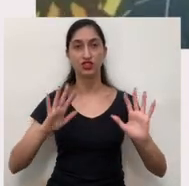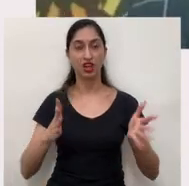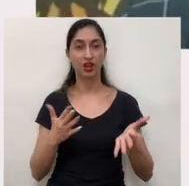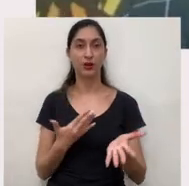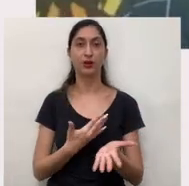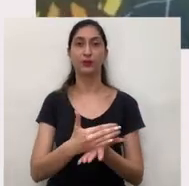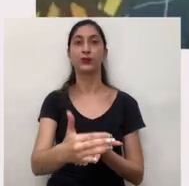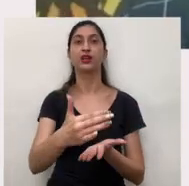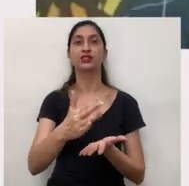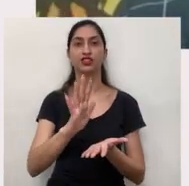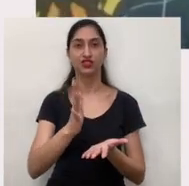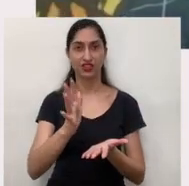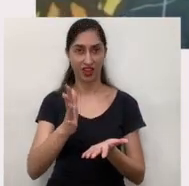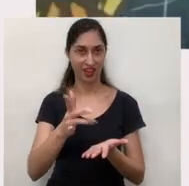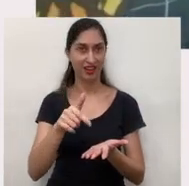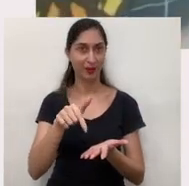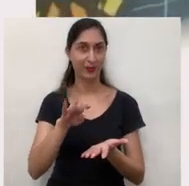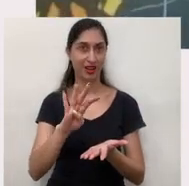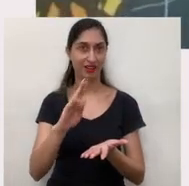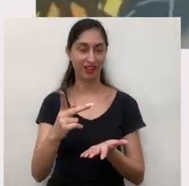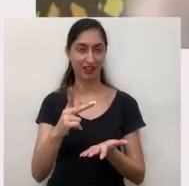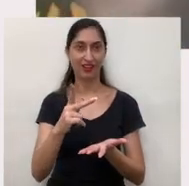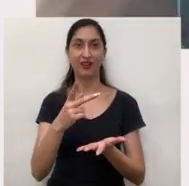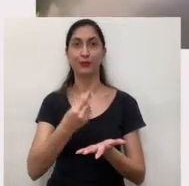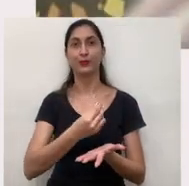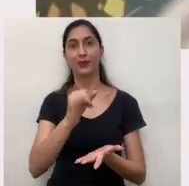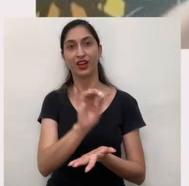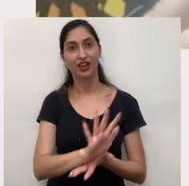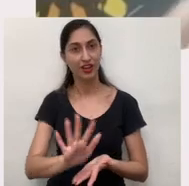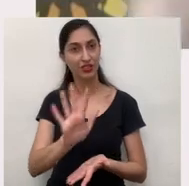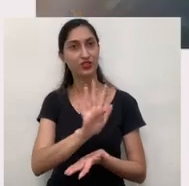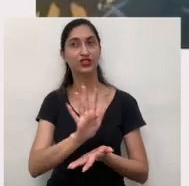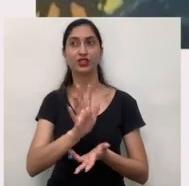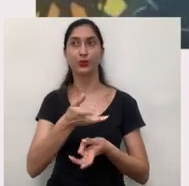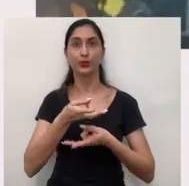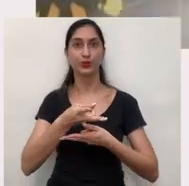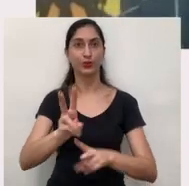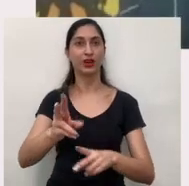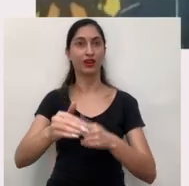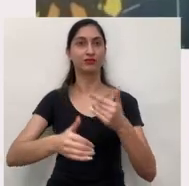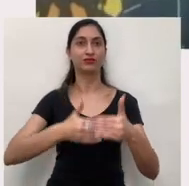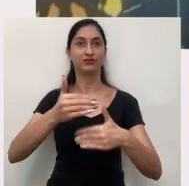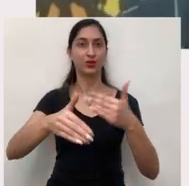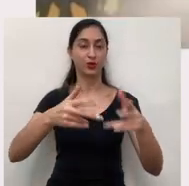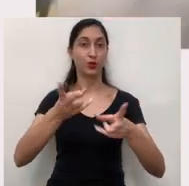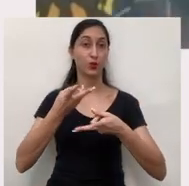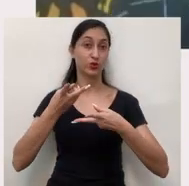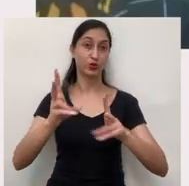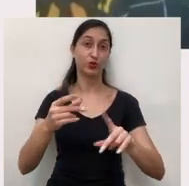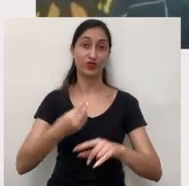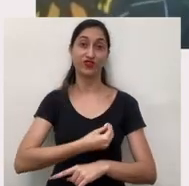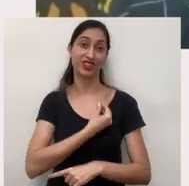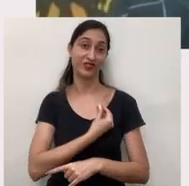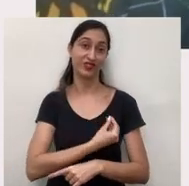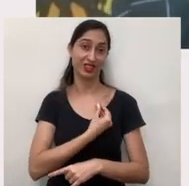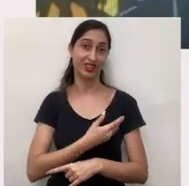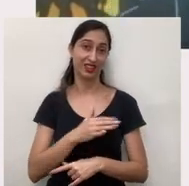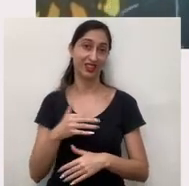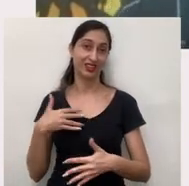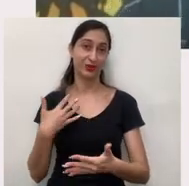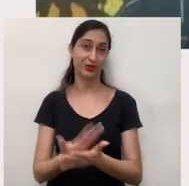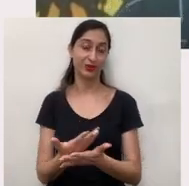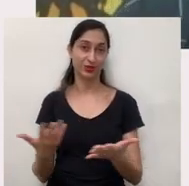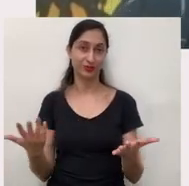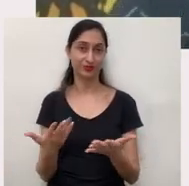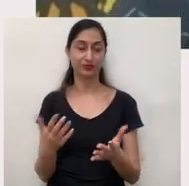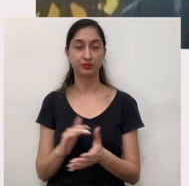com essas sobrevivências também, né? De imagens, de pequenezas que atravessam essa demolição, que sobrevivem à demolição, né?